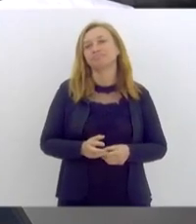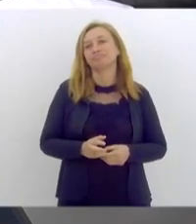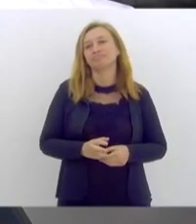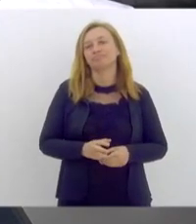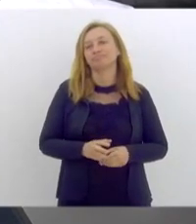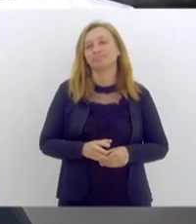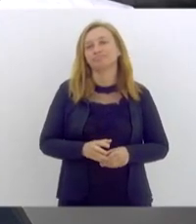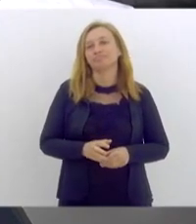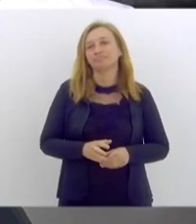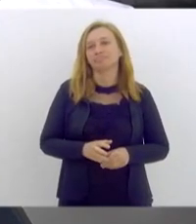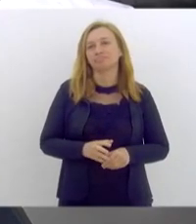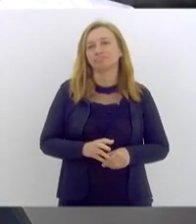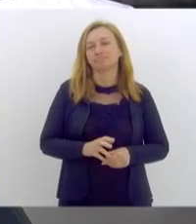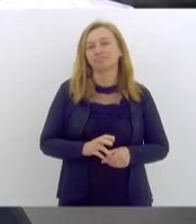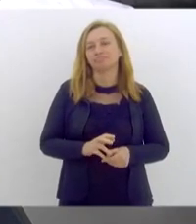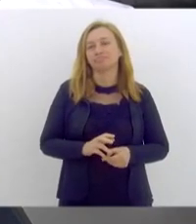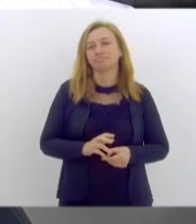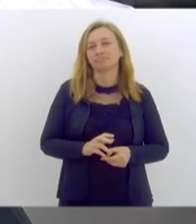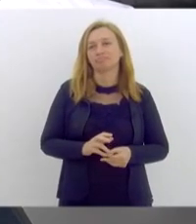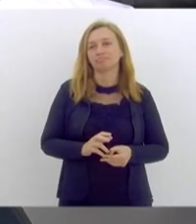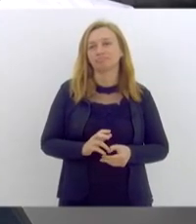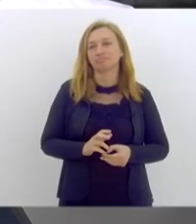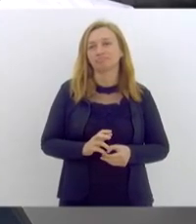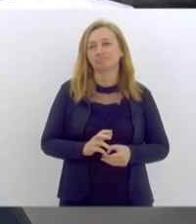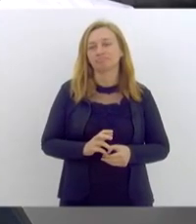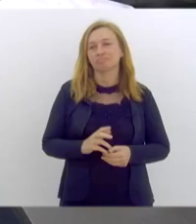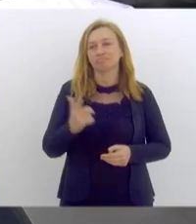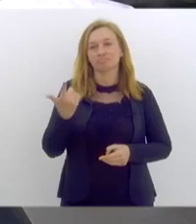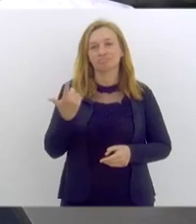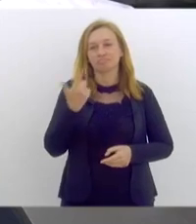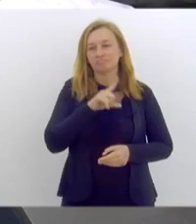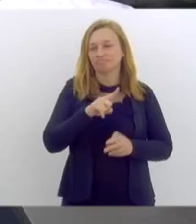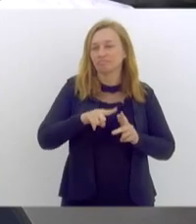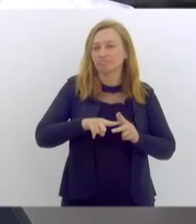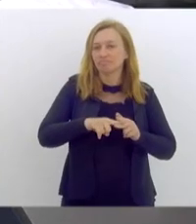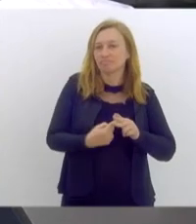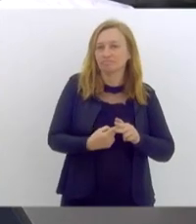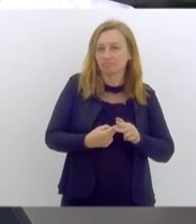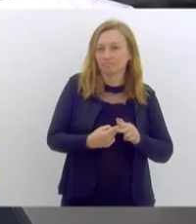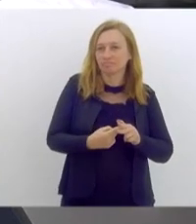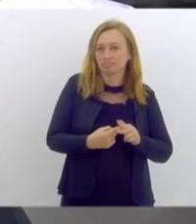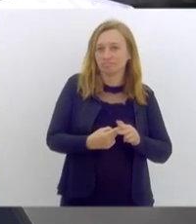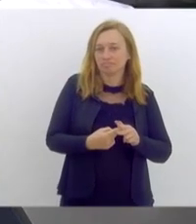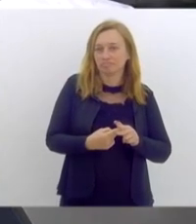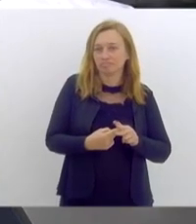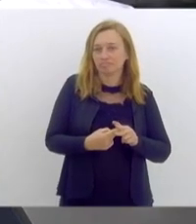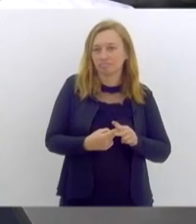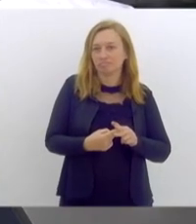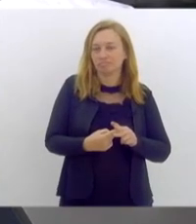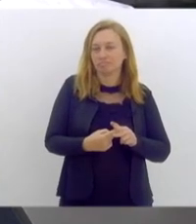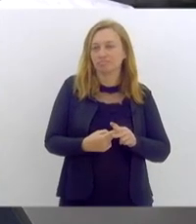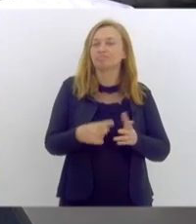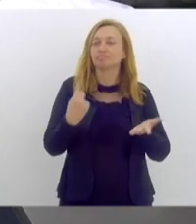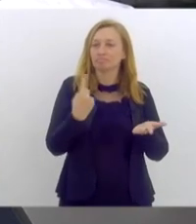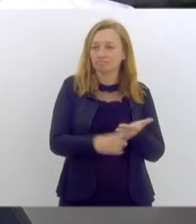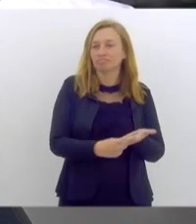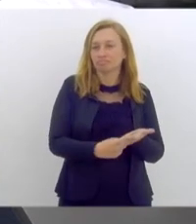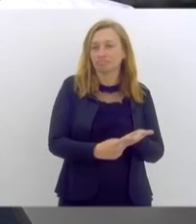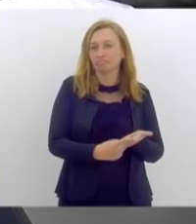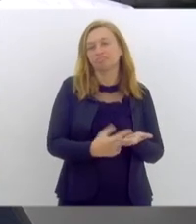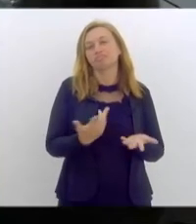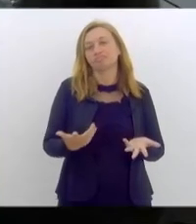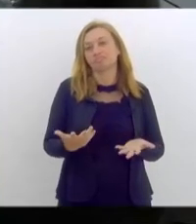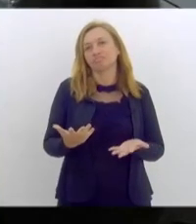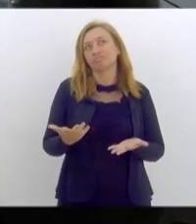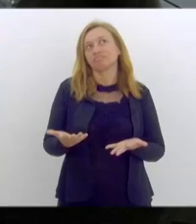pública porque não conseguiram alterar suas agendas externas e é um registro raro